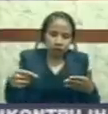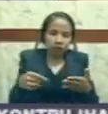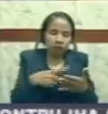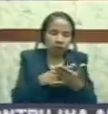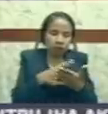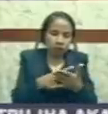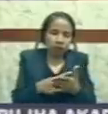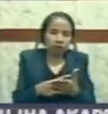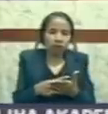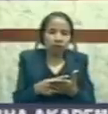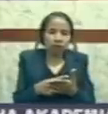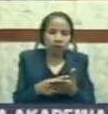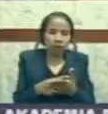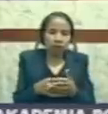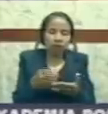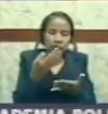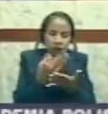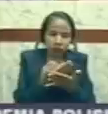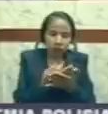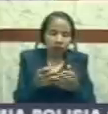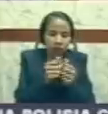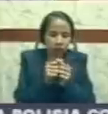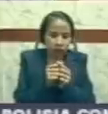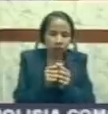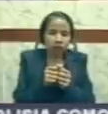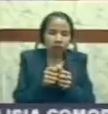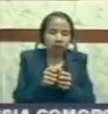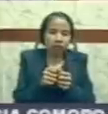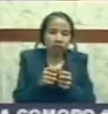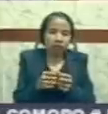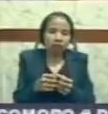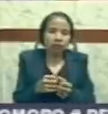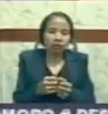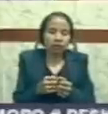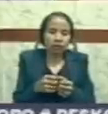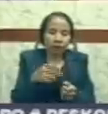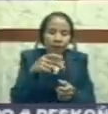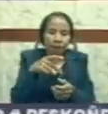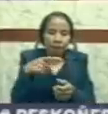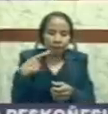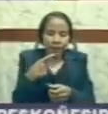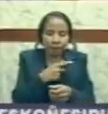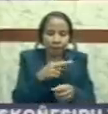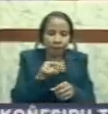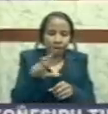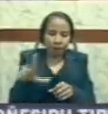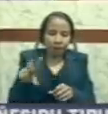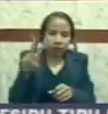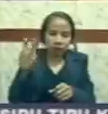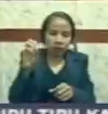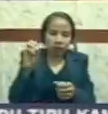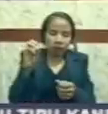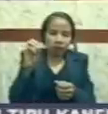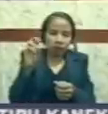relativas às alterações de montantes na Segurança Social forem aprovadas. Parlamento Nacional, 2 de dezembro de